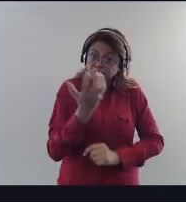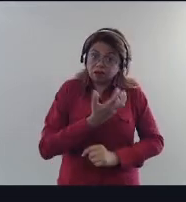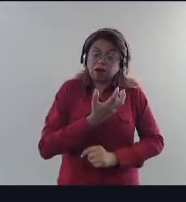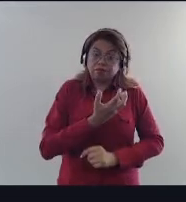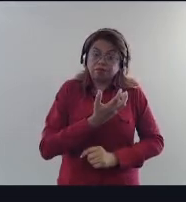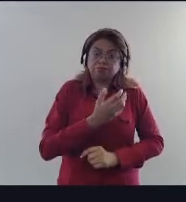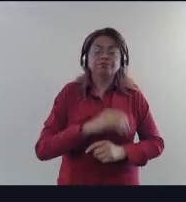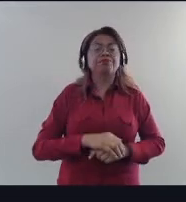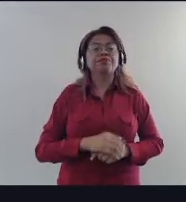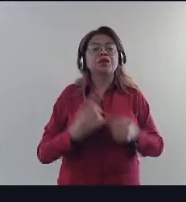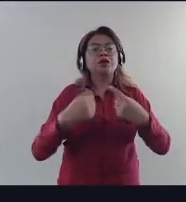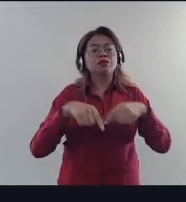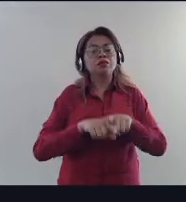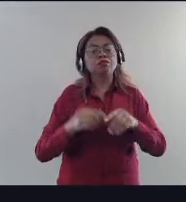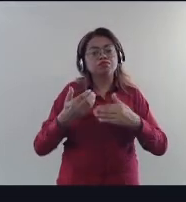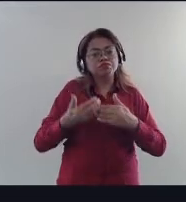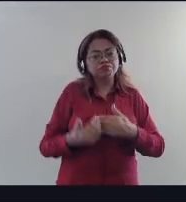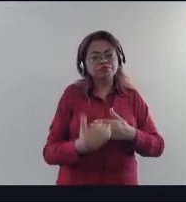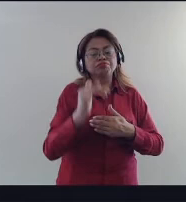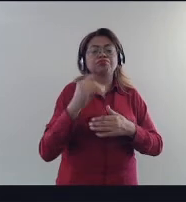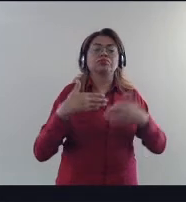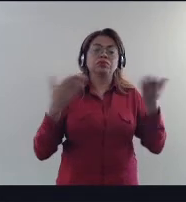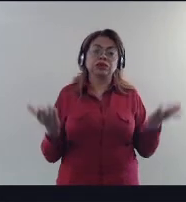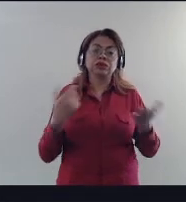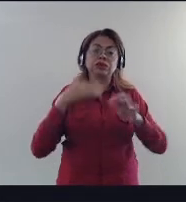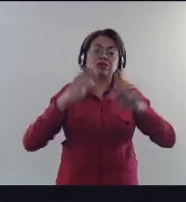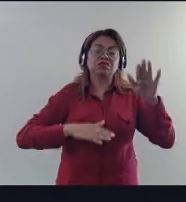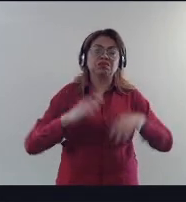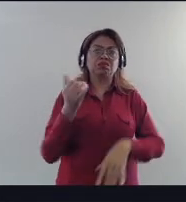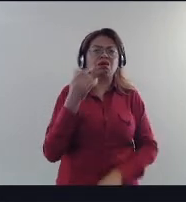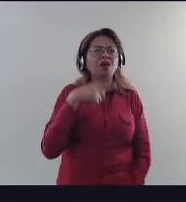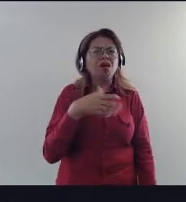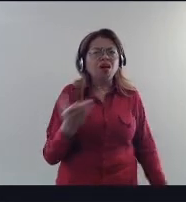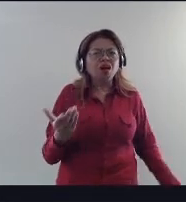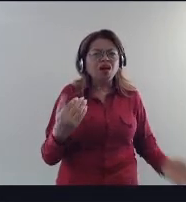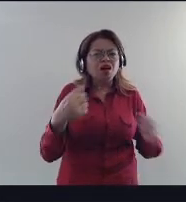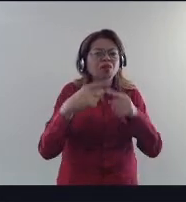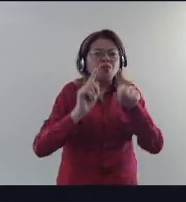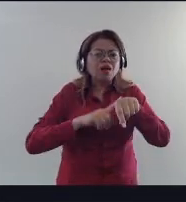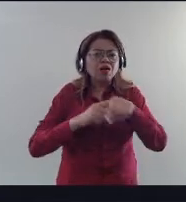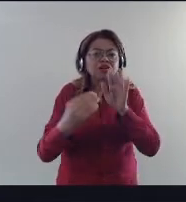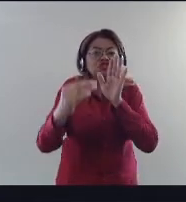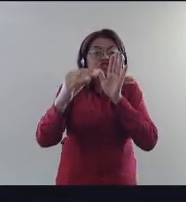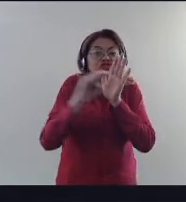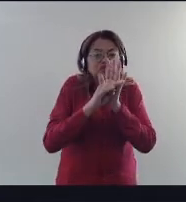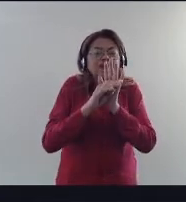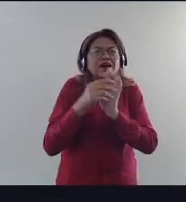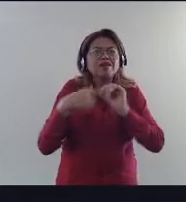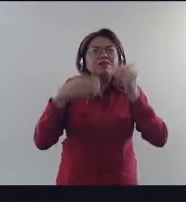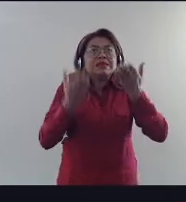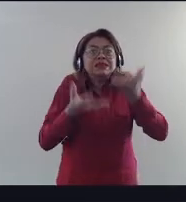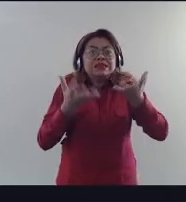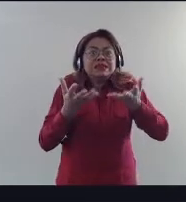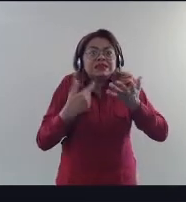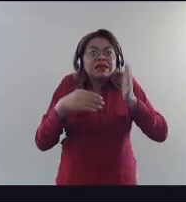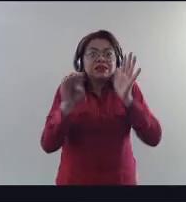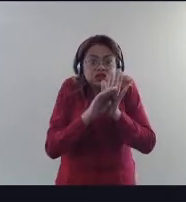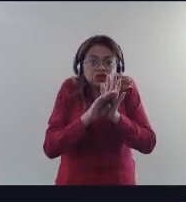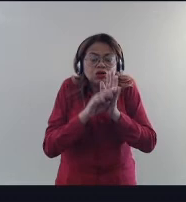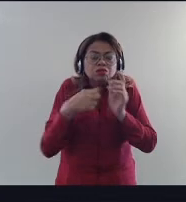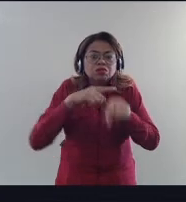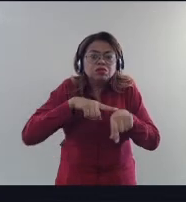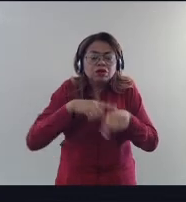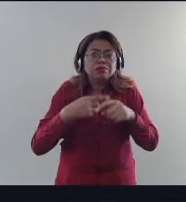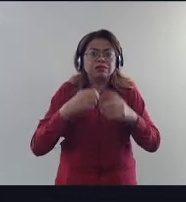pessoas. Então, aí passa a ter uma desilusão, e aí todas as expectativas caem. Depois de um certo tempo, você cria